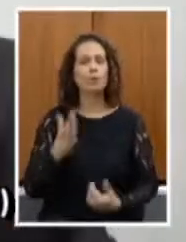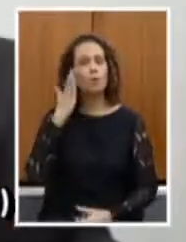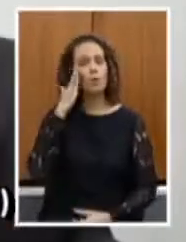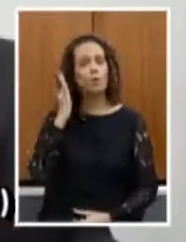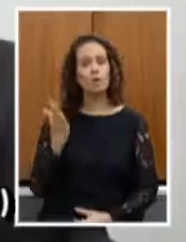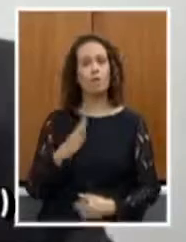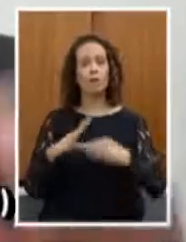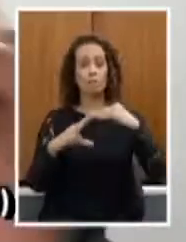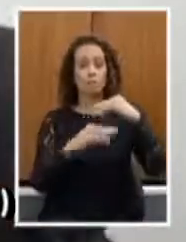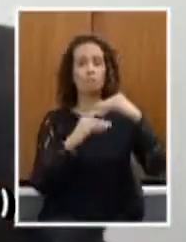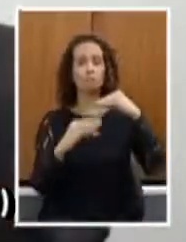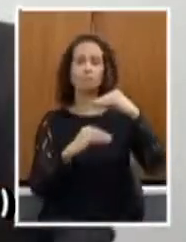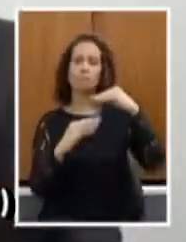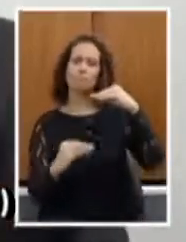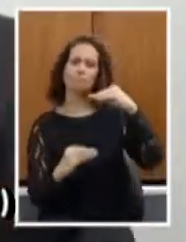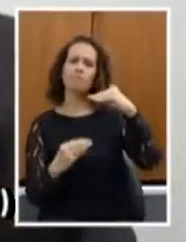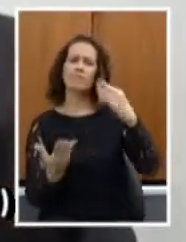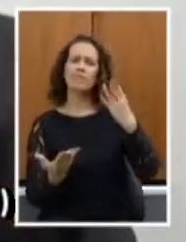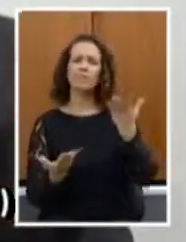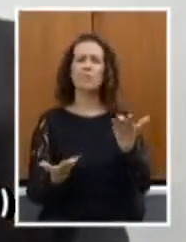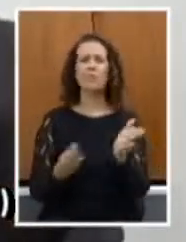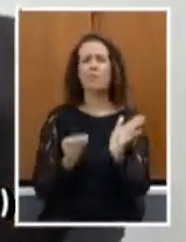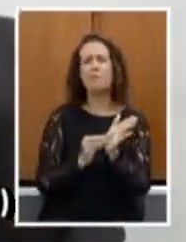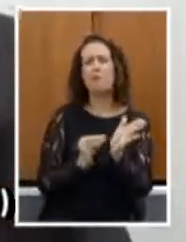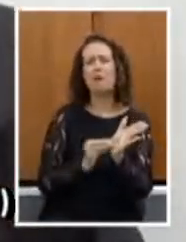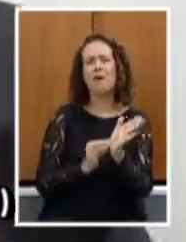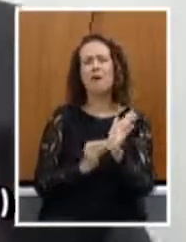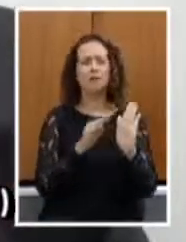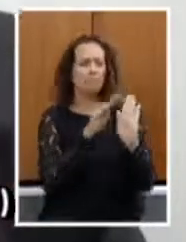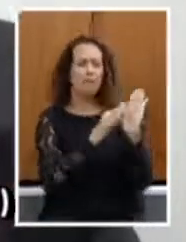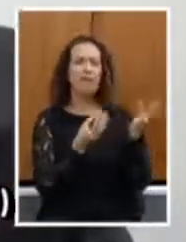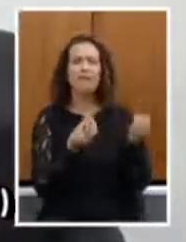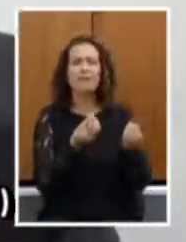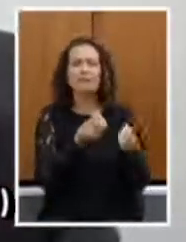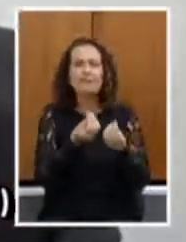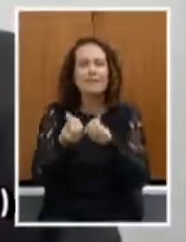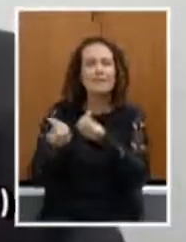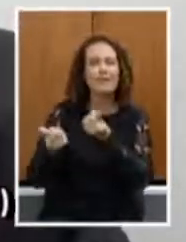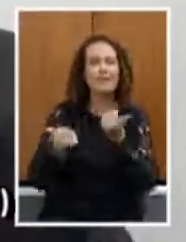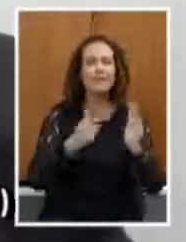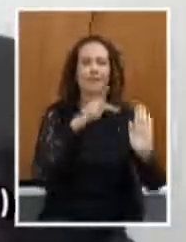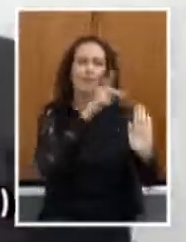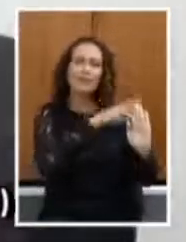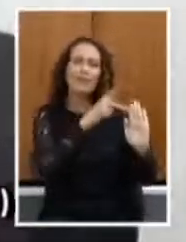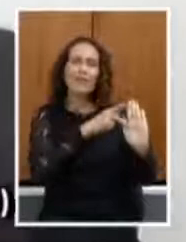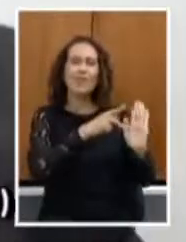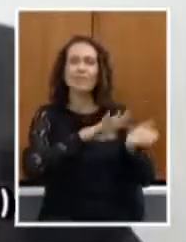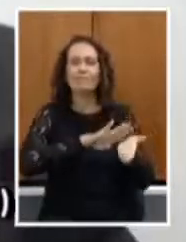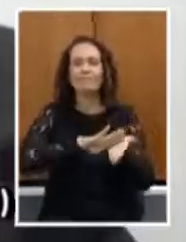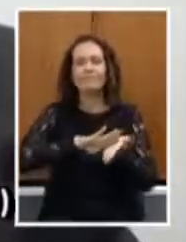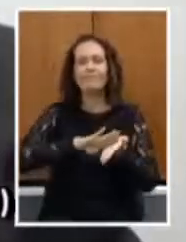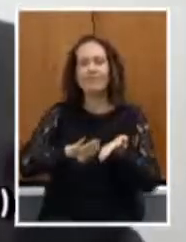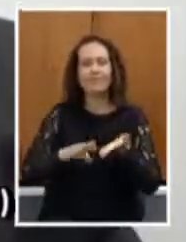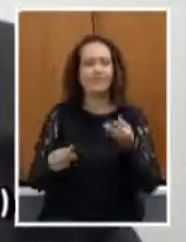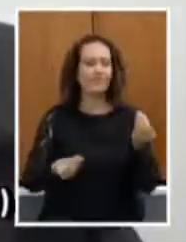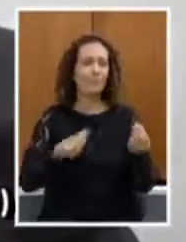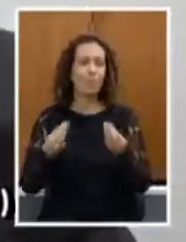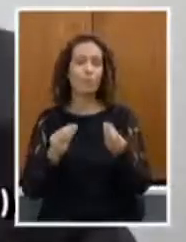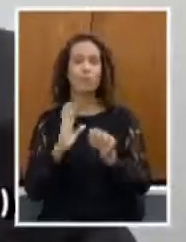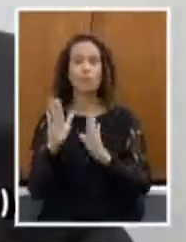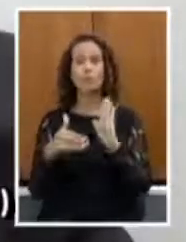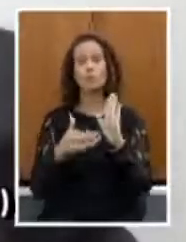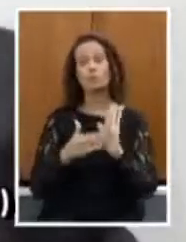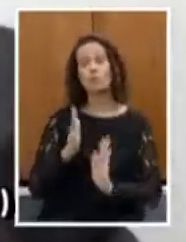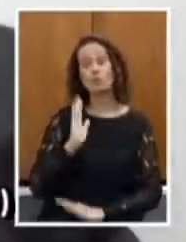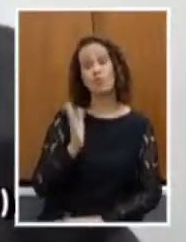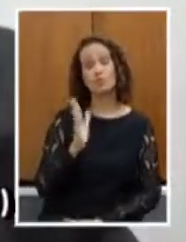vão descaracterizar o projeto, na sua essência, particularmente em todos os setores que foram feitos, através